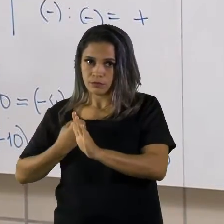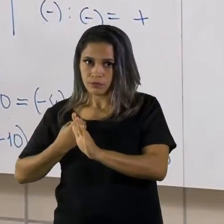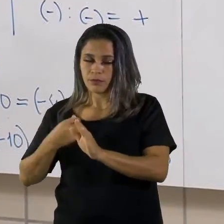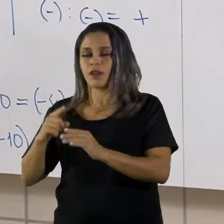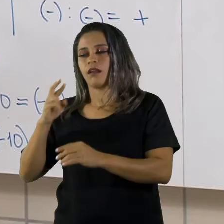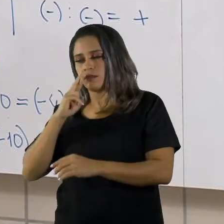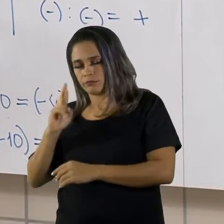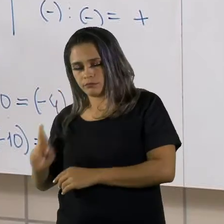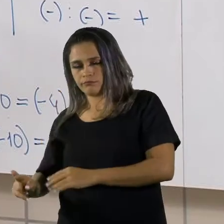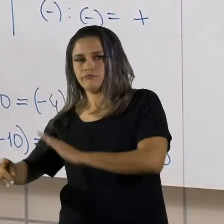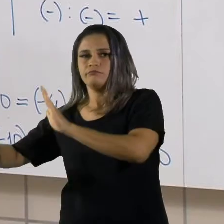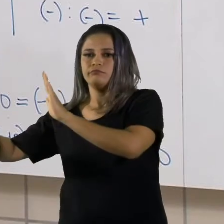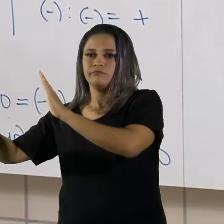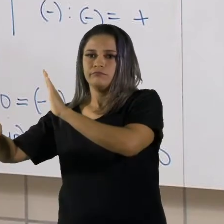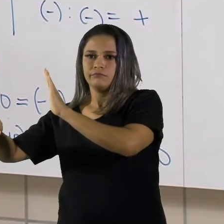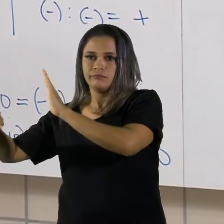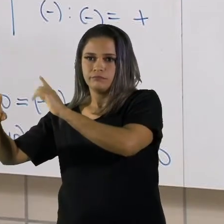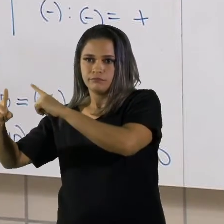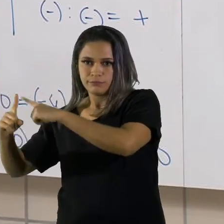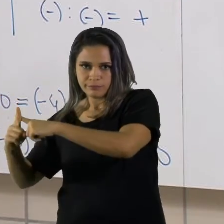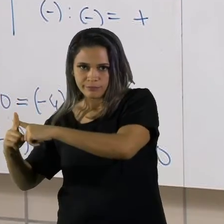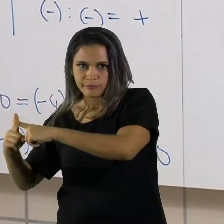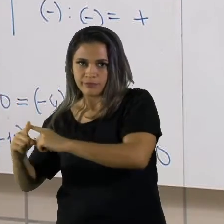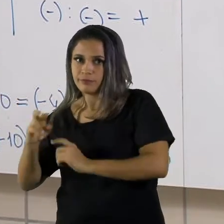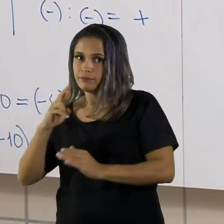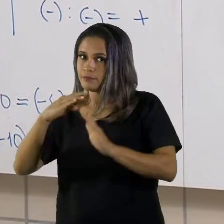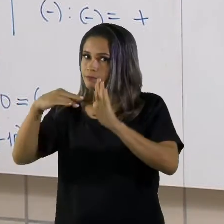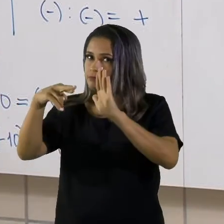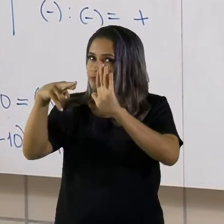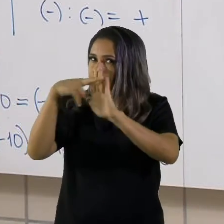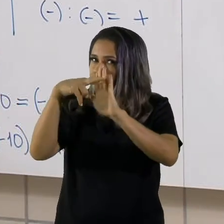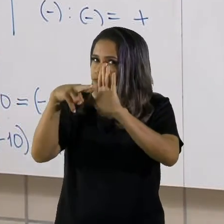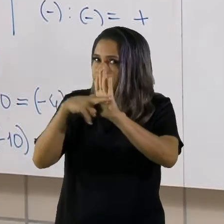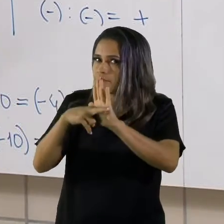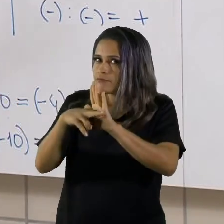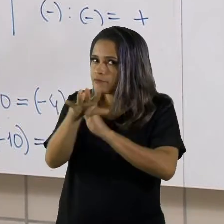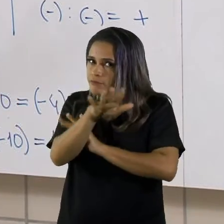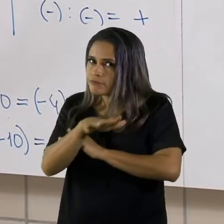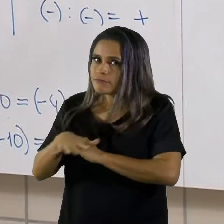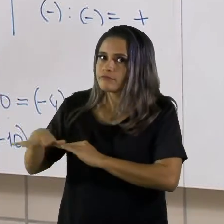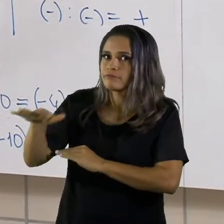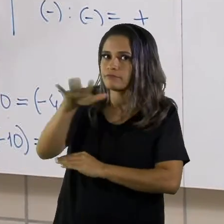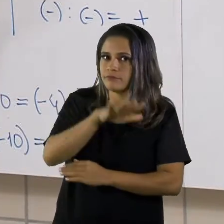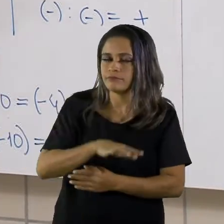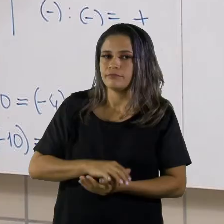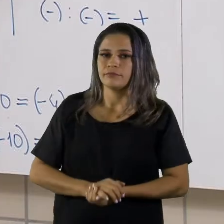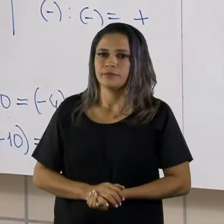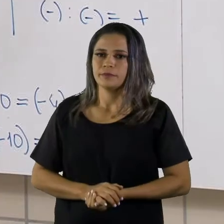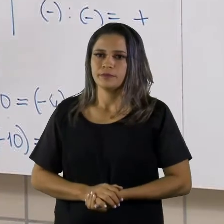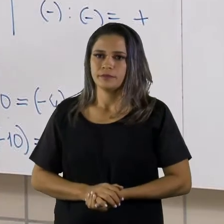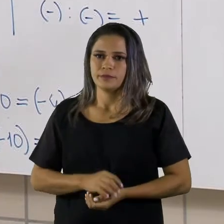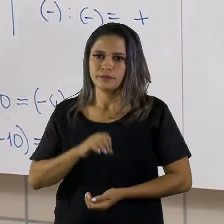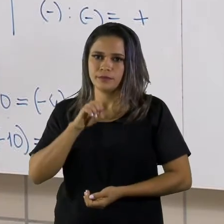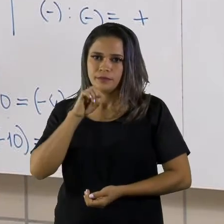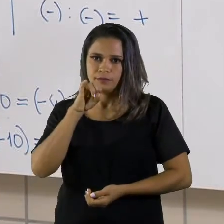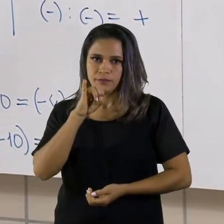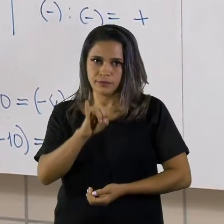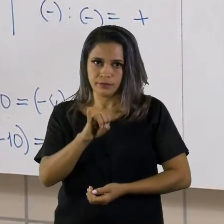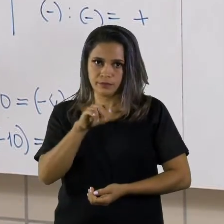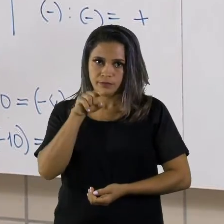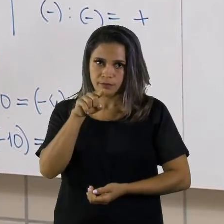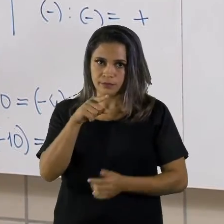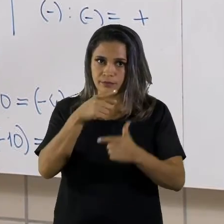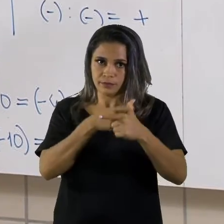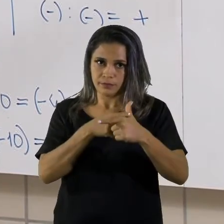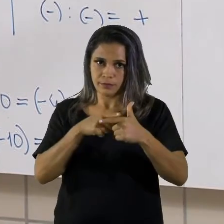temos aqui uma regra, né, uma regra geral. A regra seria, se você está dividindo dois